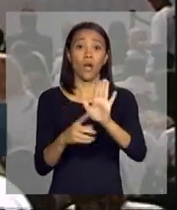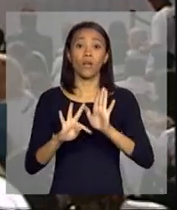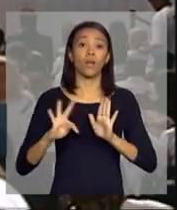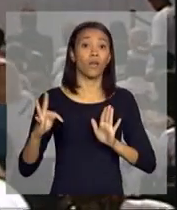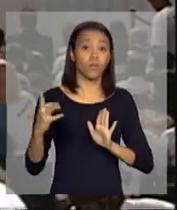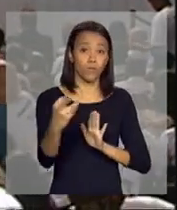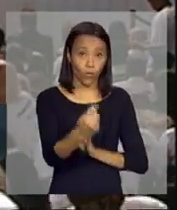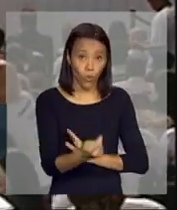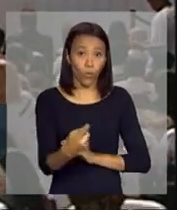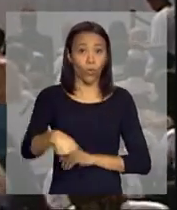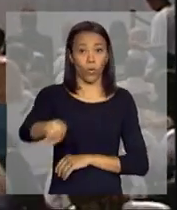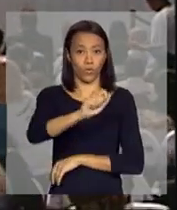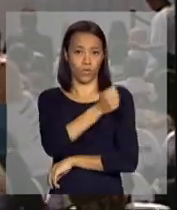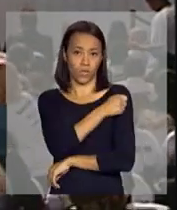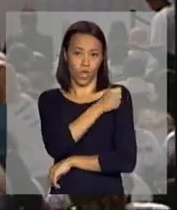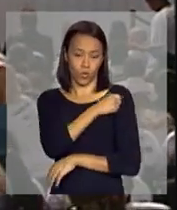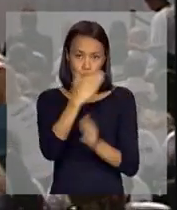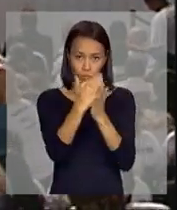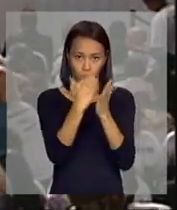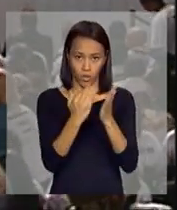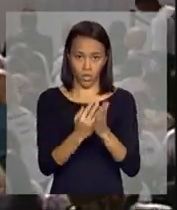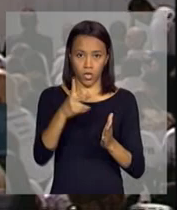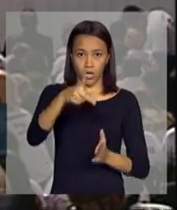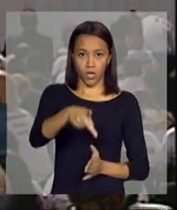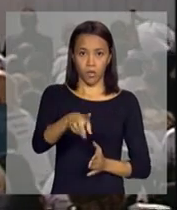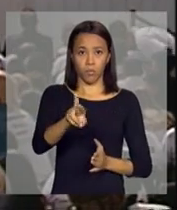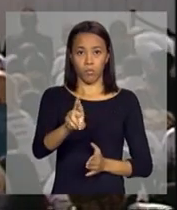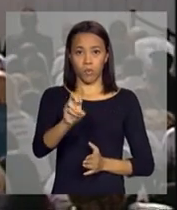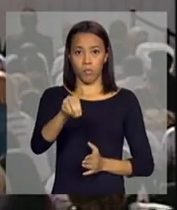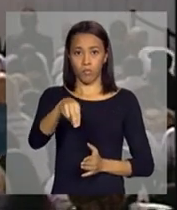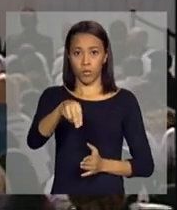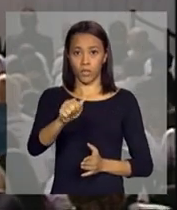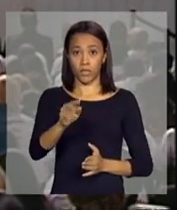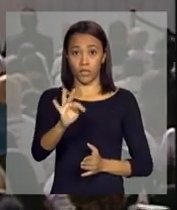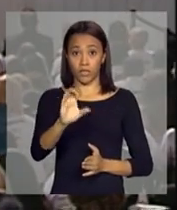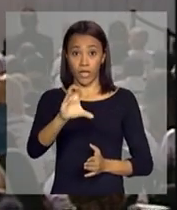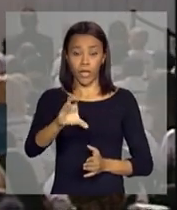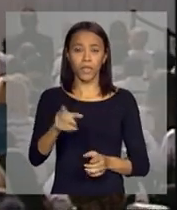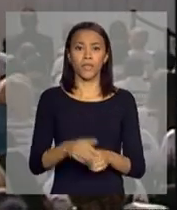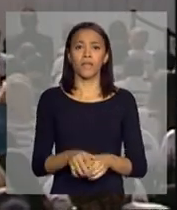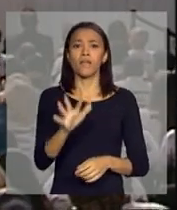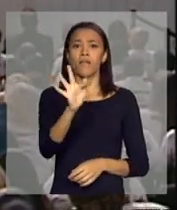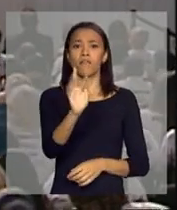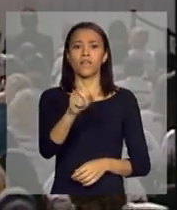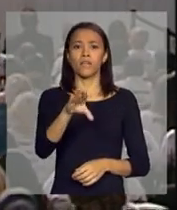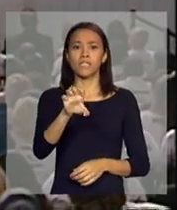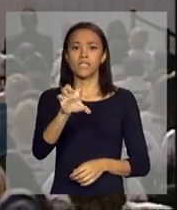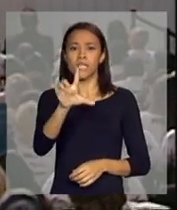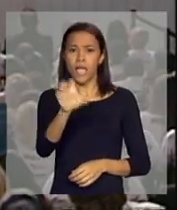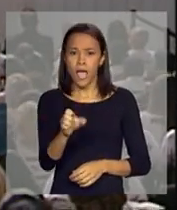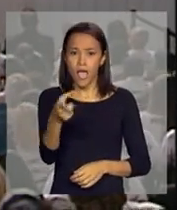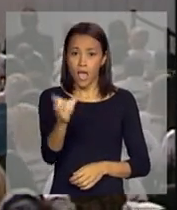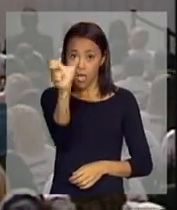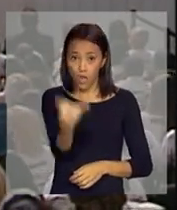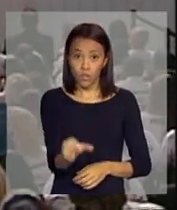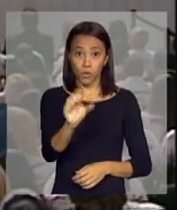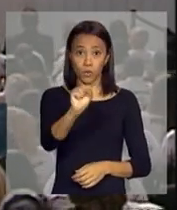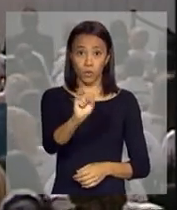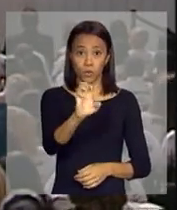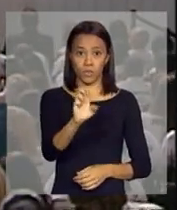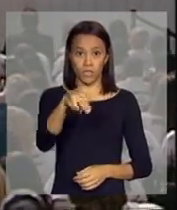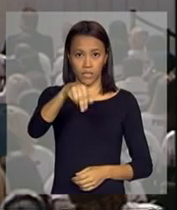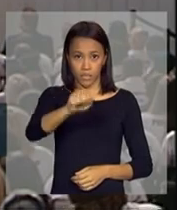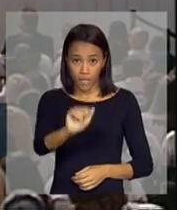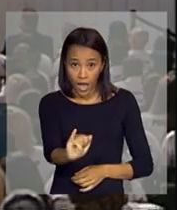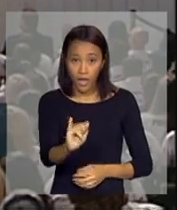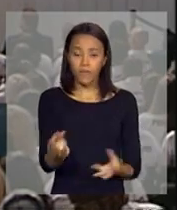os formandos do Pronatec aqui presentes. Recebe o diploma Franciele Ribeiro Mendonça, do Senai. Para